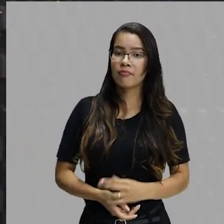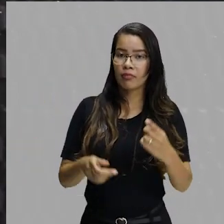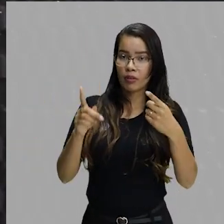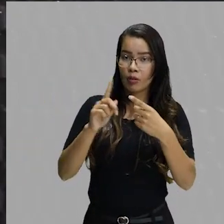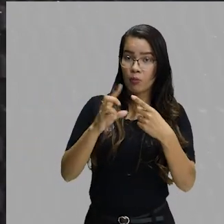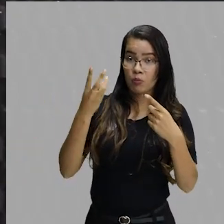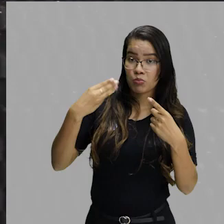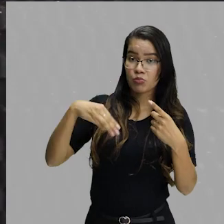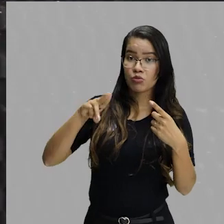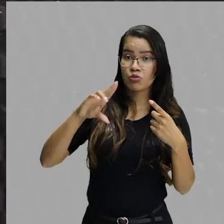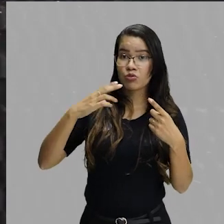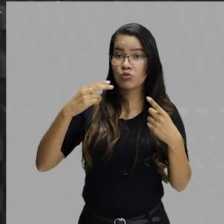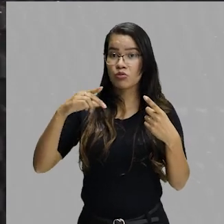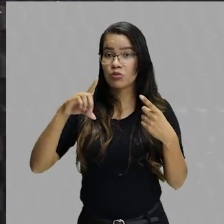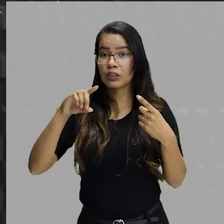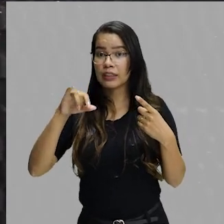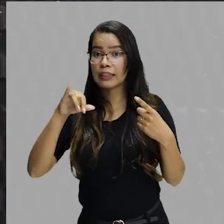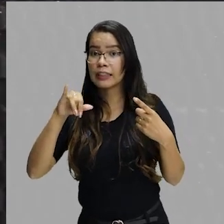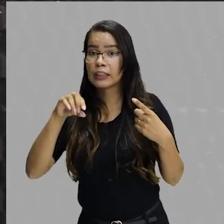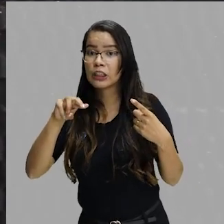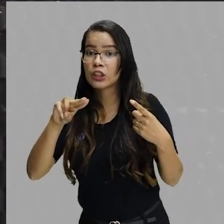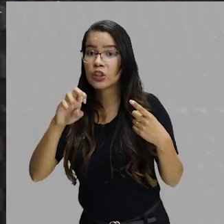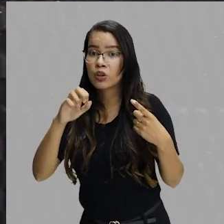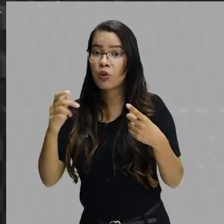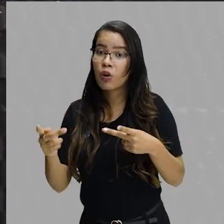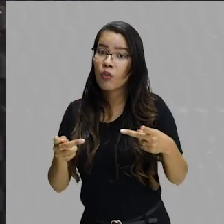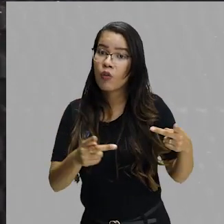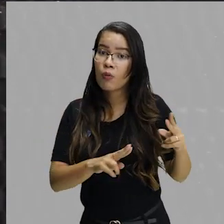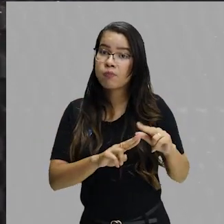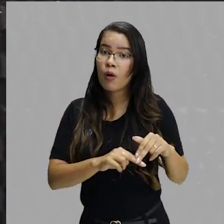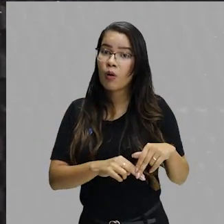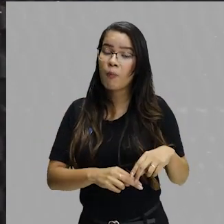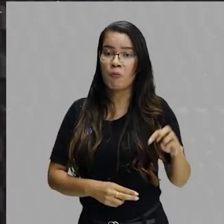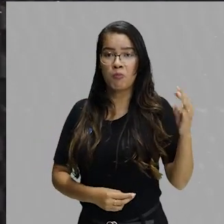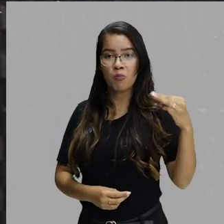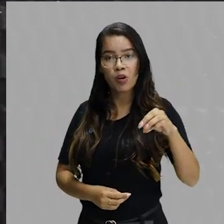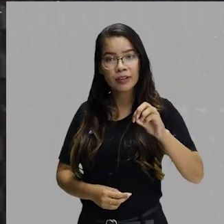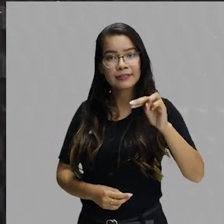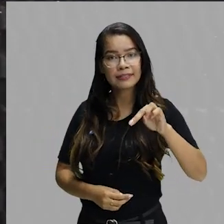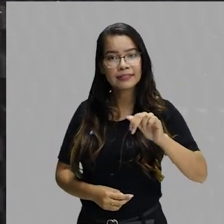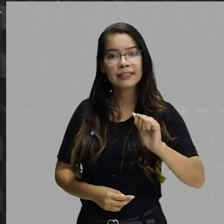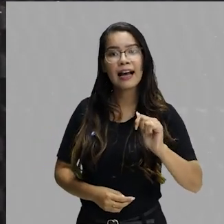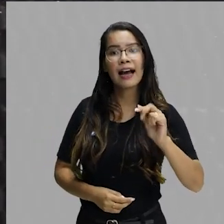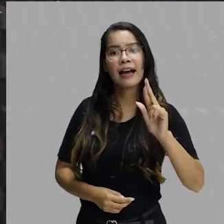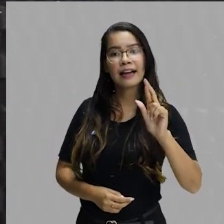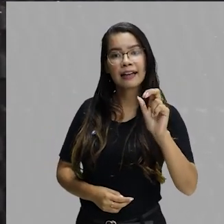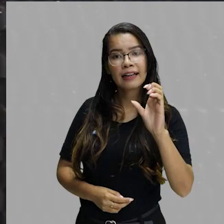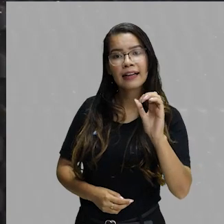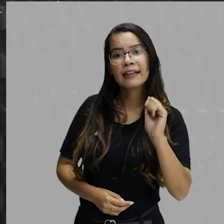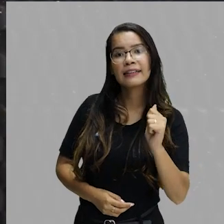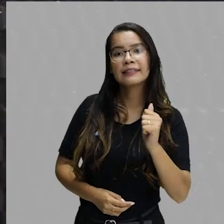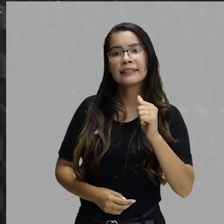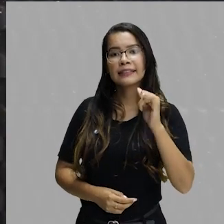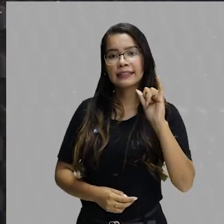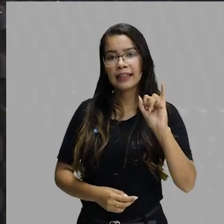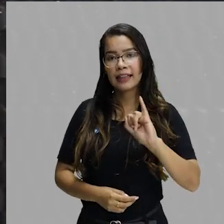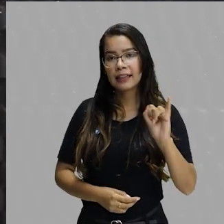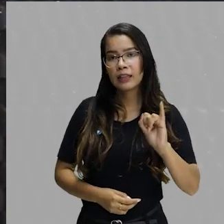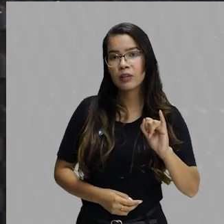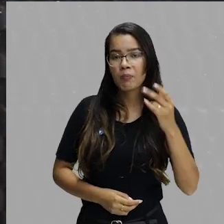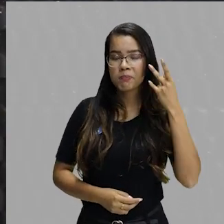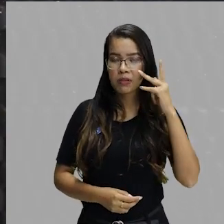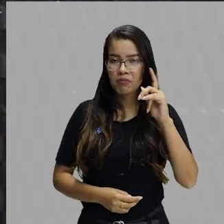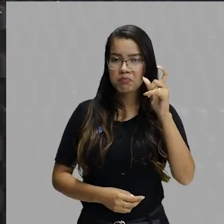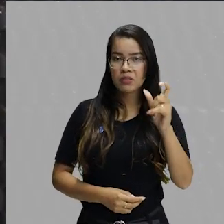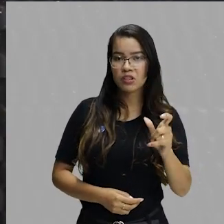convidado pelo monarca italiano para ser chanceler, primeiro-ministro na Itália.